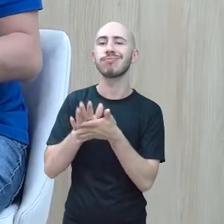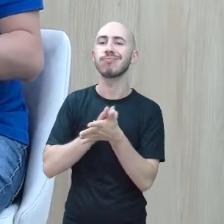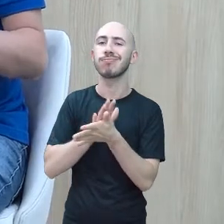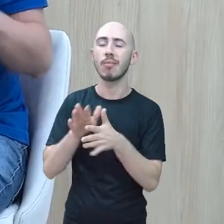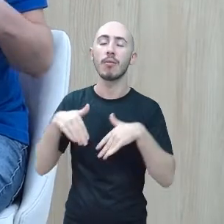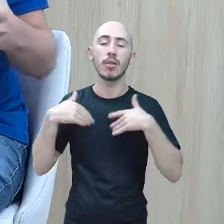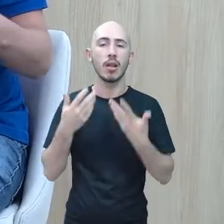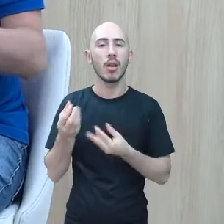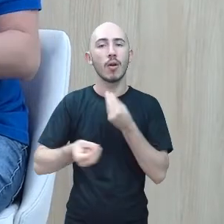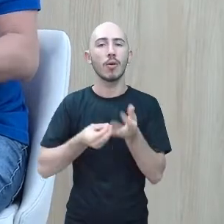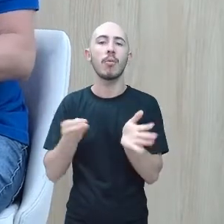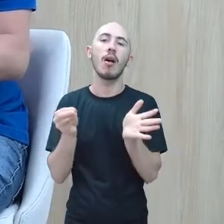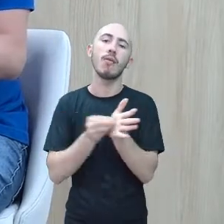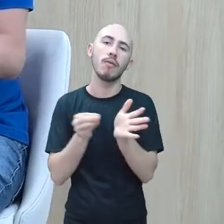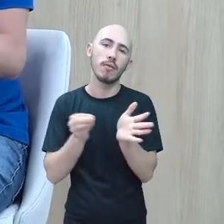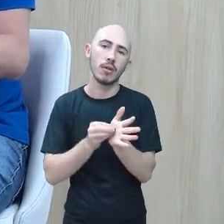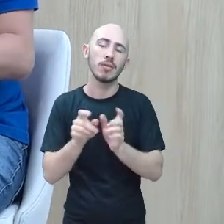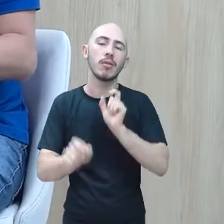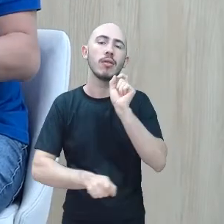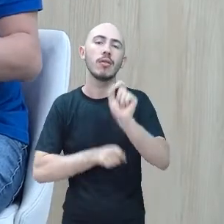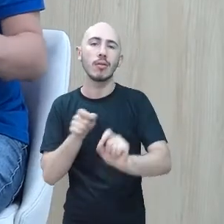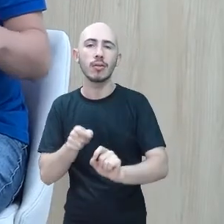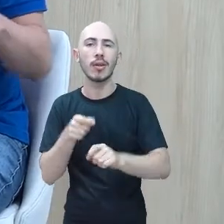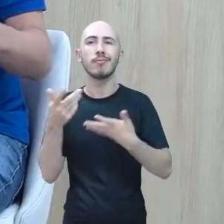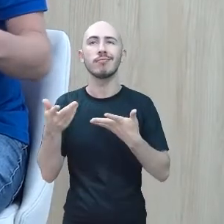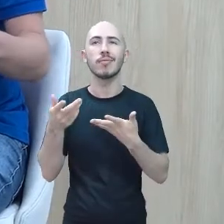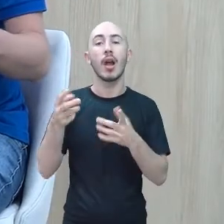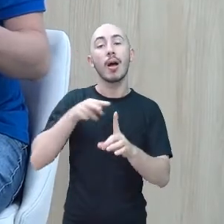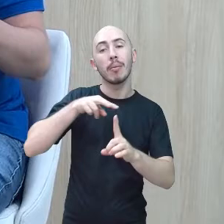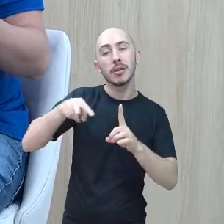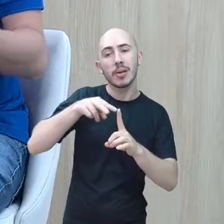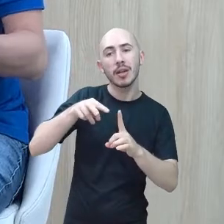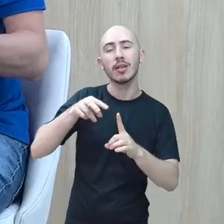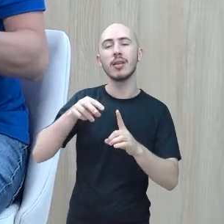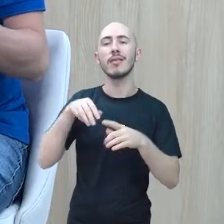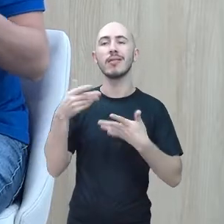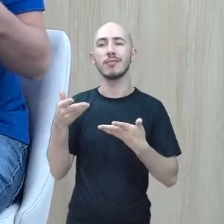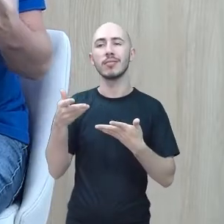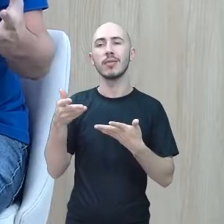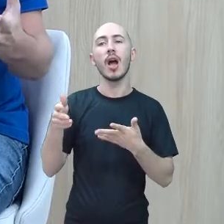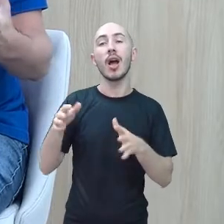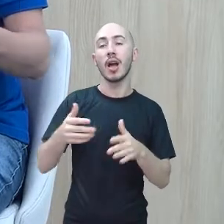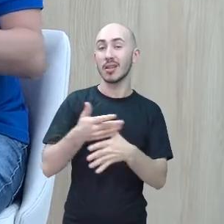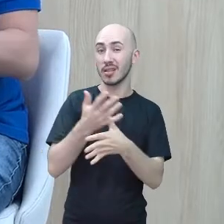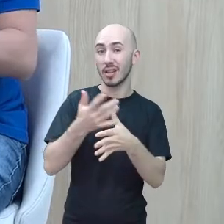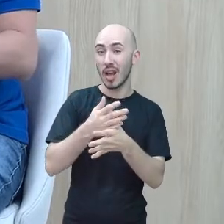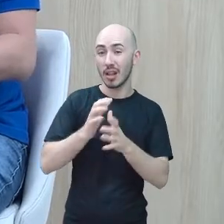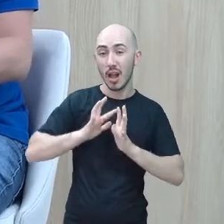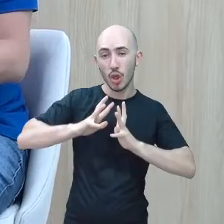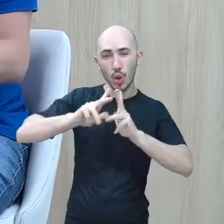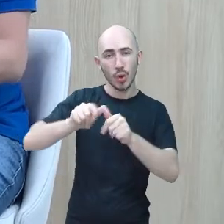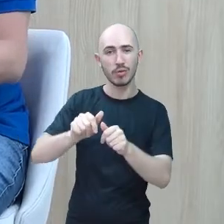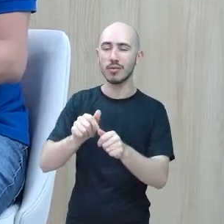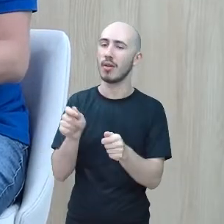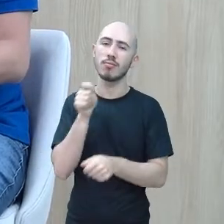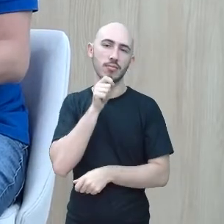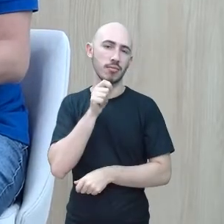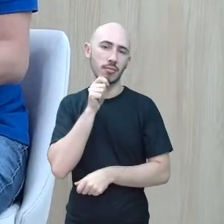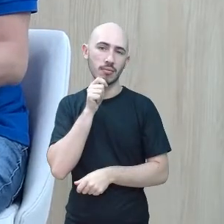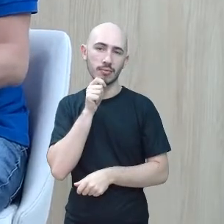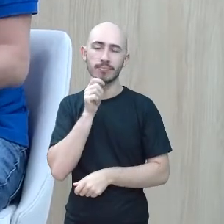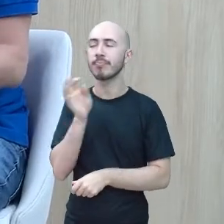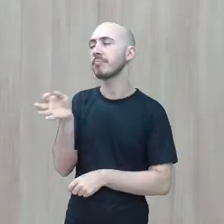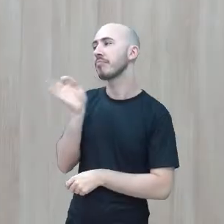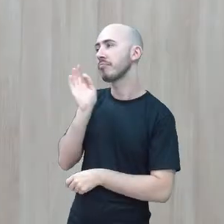Ou seja, falta de fato essa ideia de dimensionar, né, uma cidade para todos.